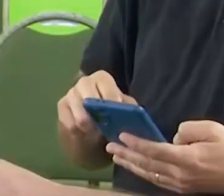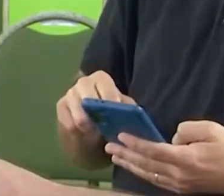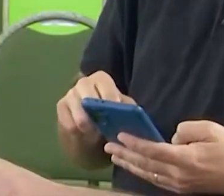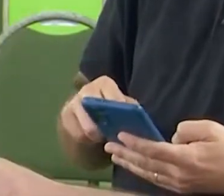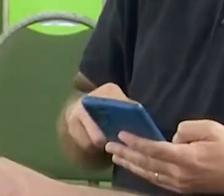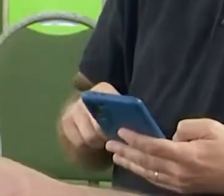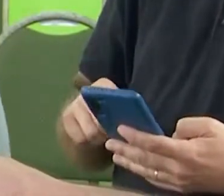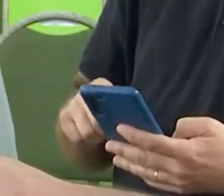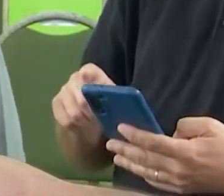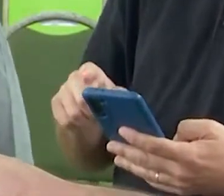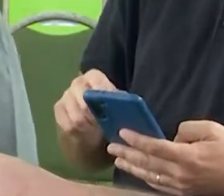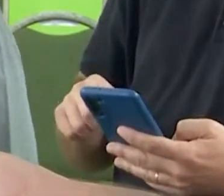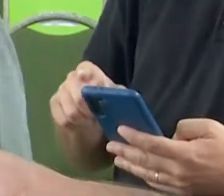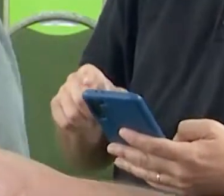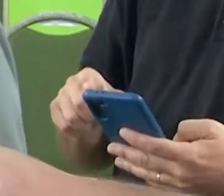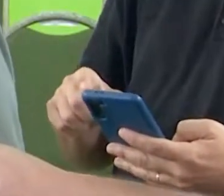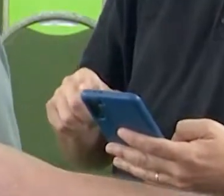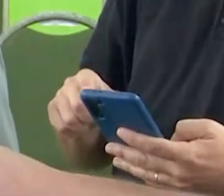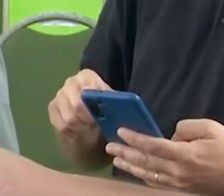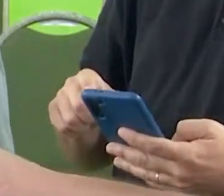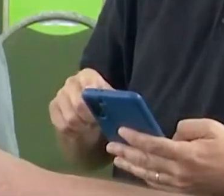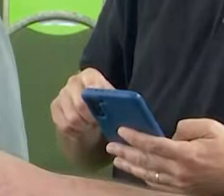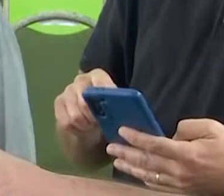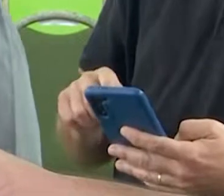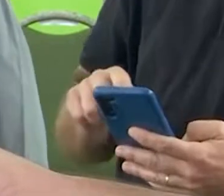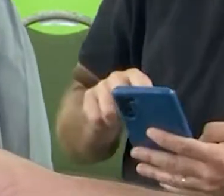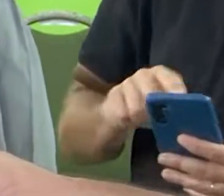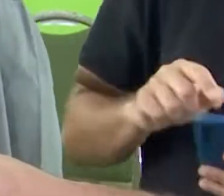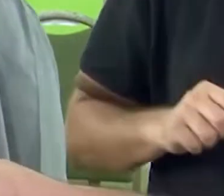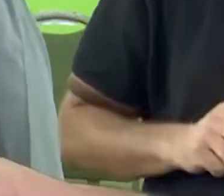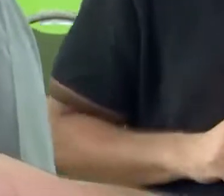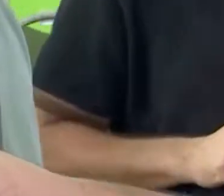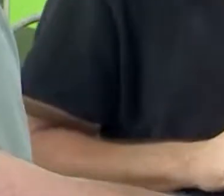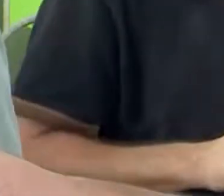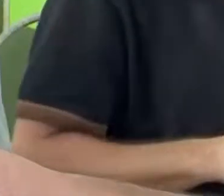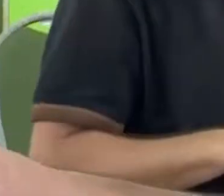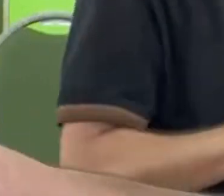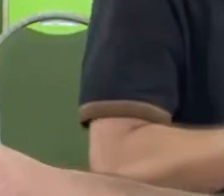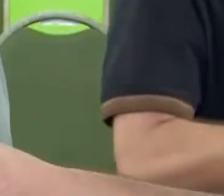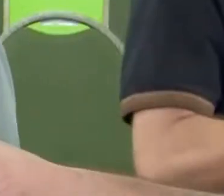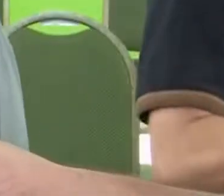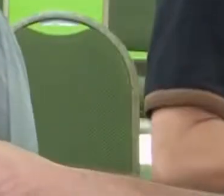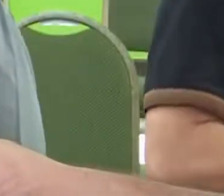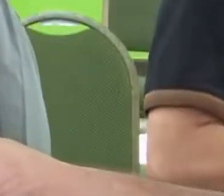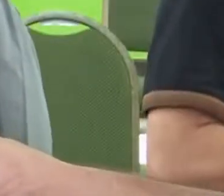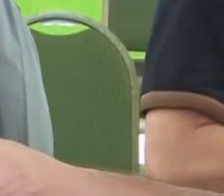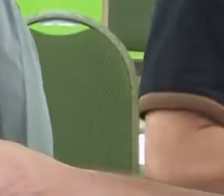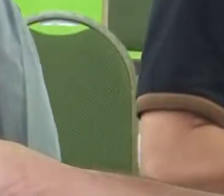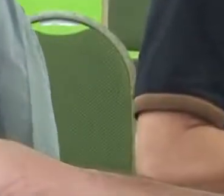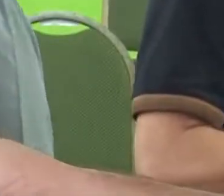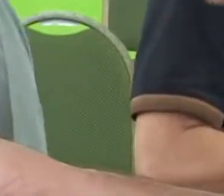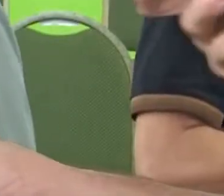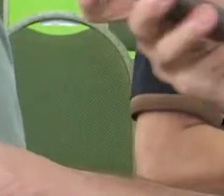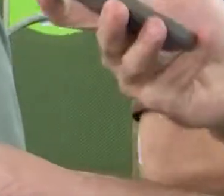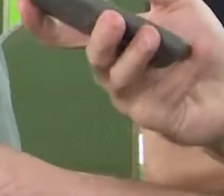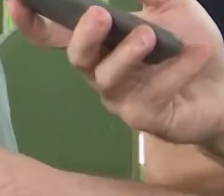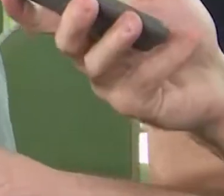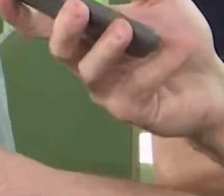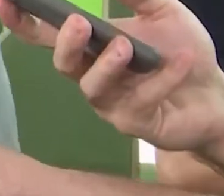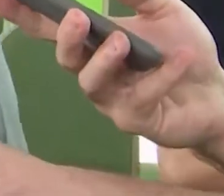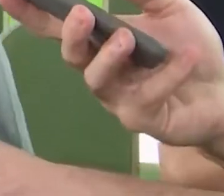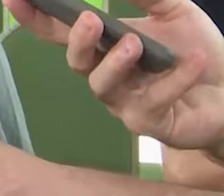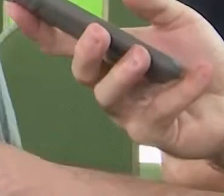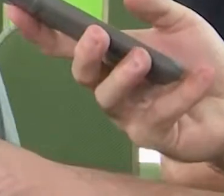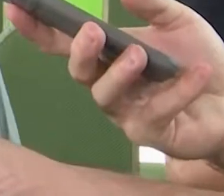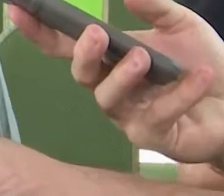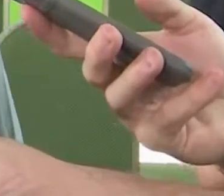de determinadas áreas e estão aí de maneira na informalidade e sem poder, na